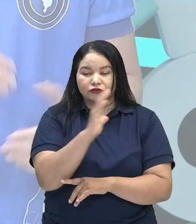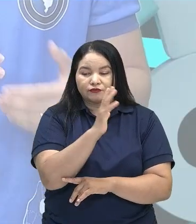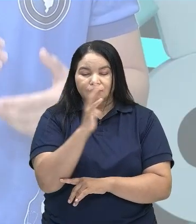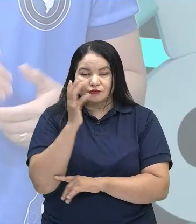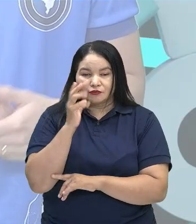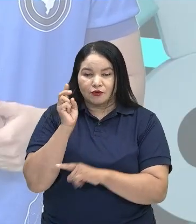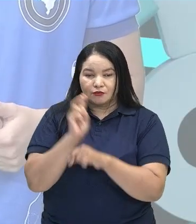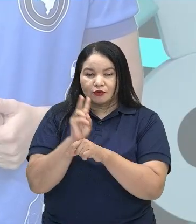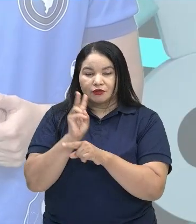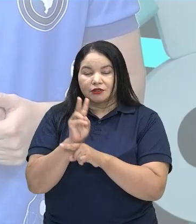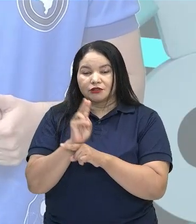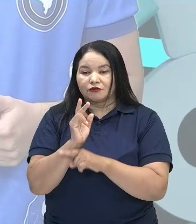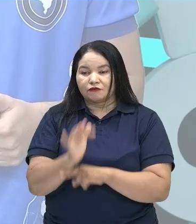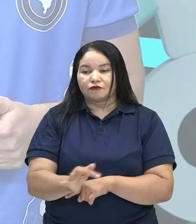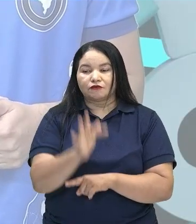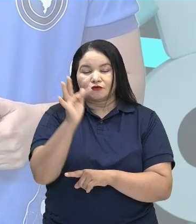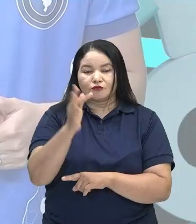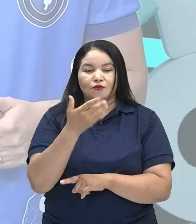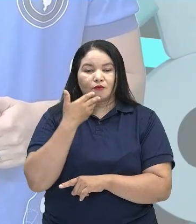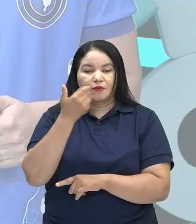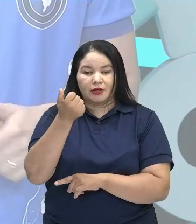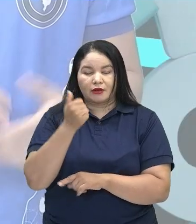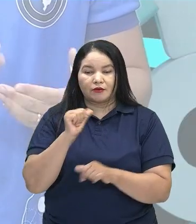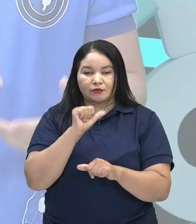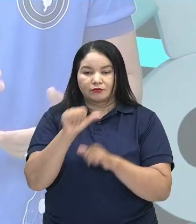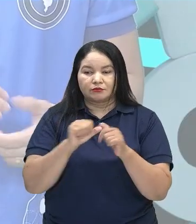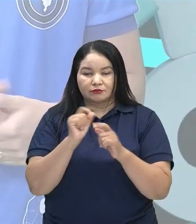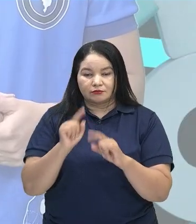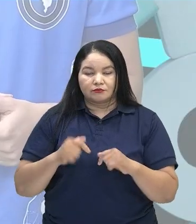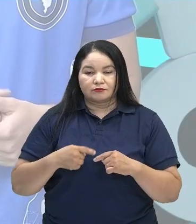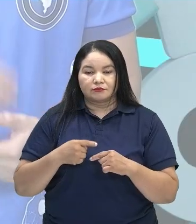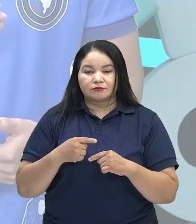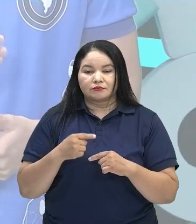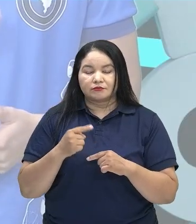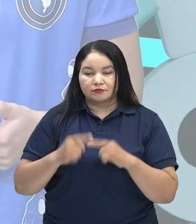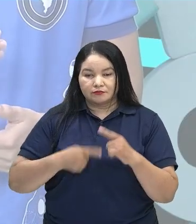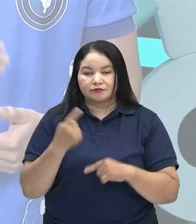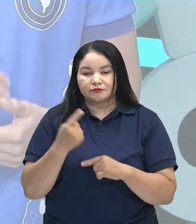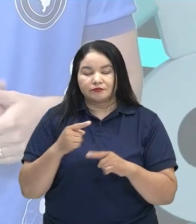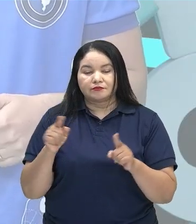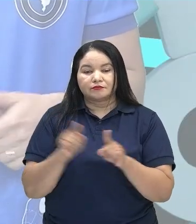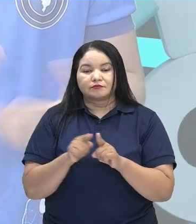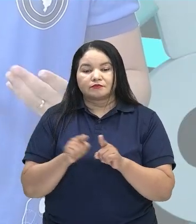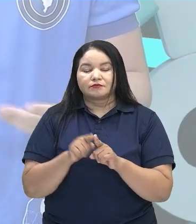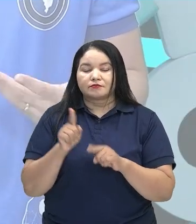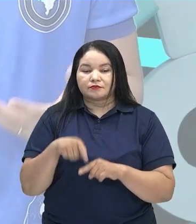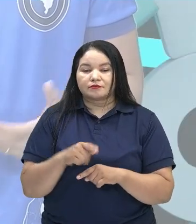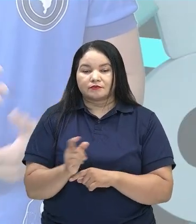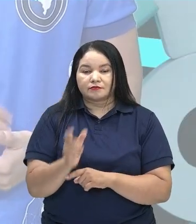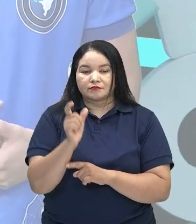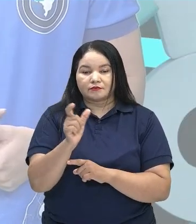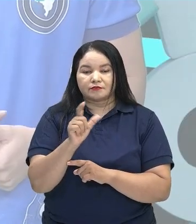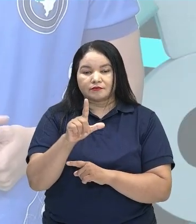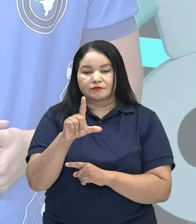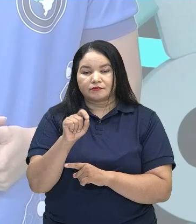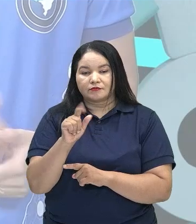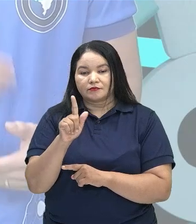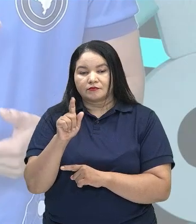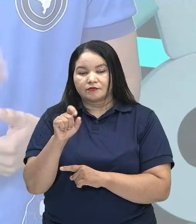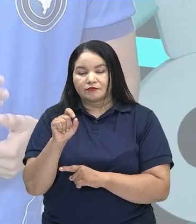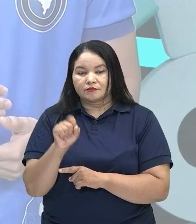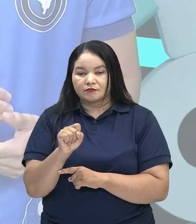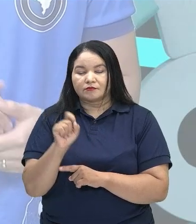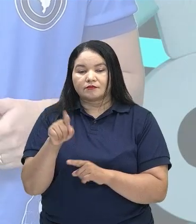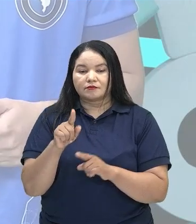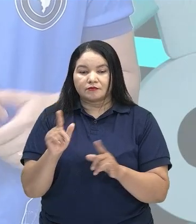melhor. Nesse trecho, ele faz isso. Então, o logos ele é um apelo à lógica. E essas frases que a gente viu,